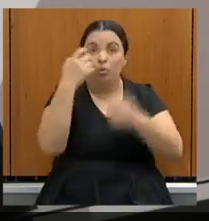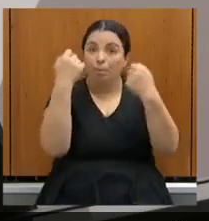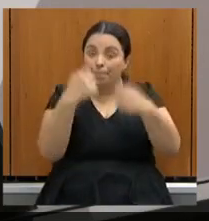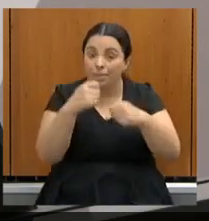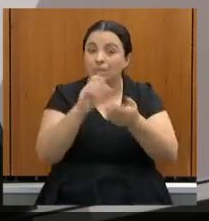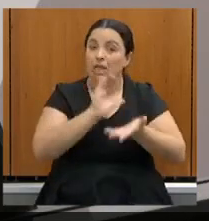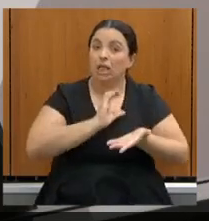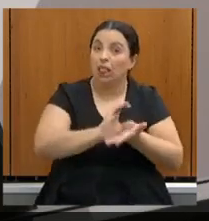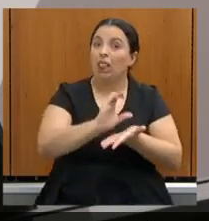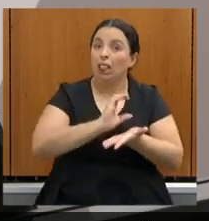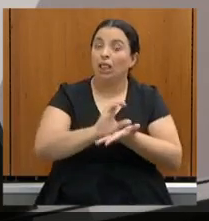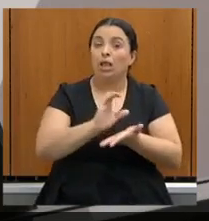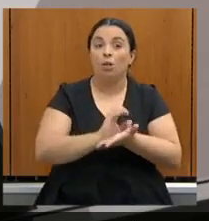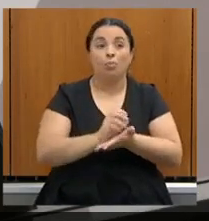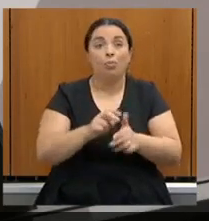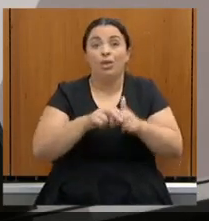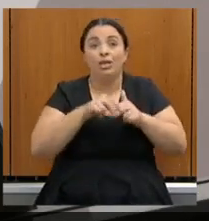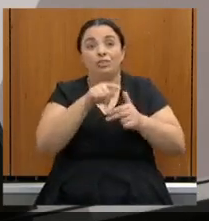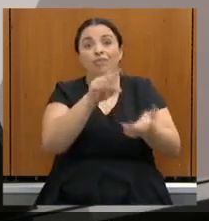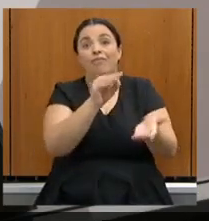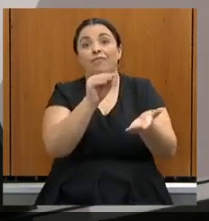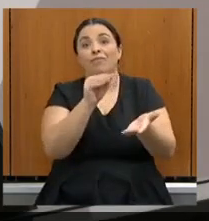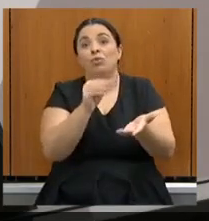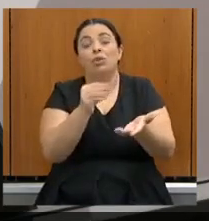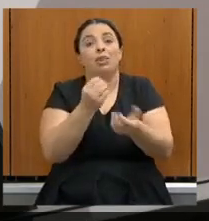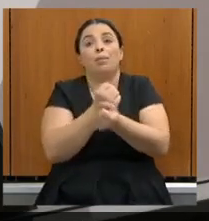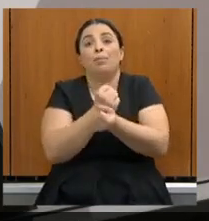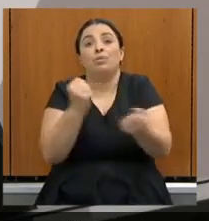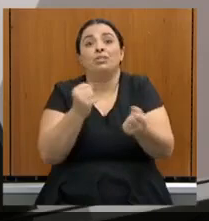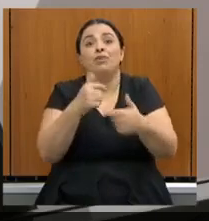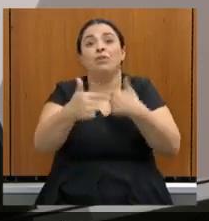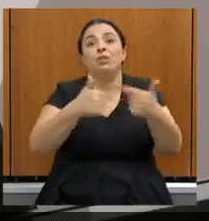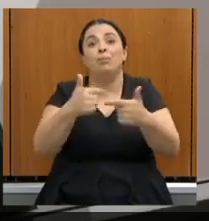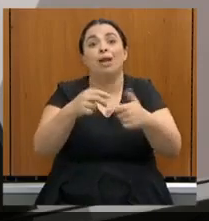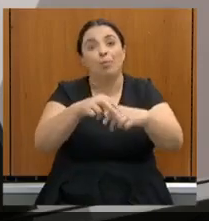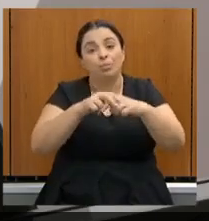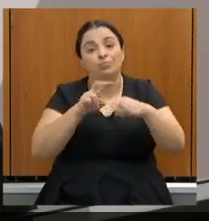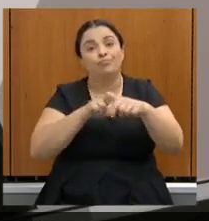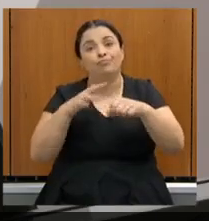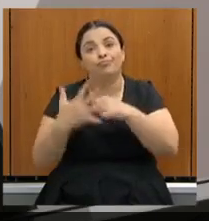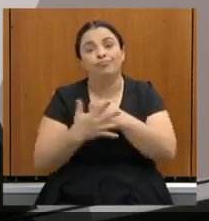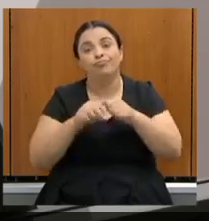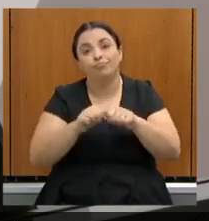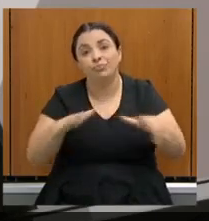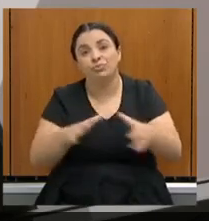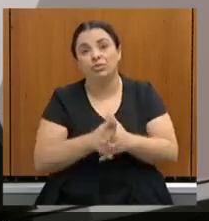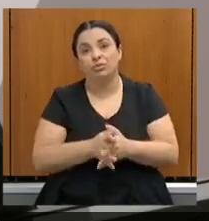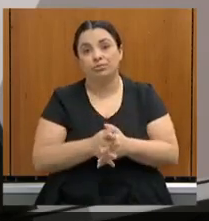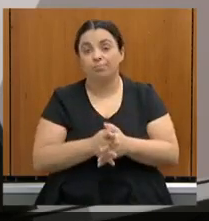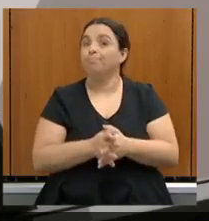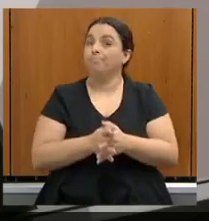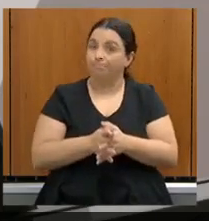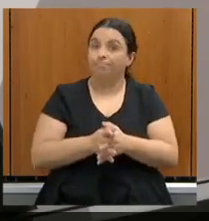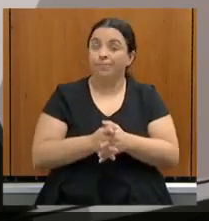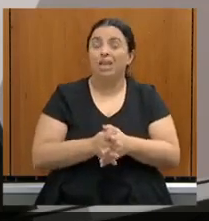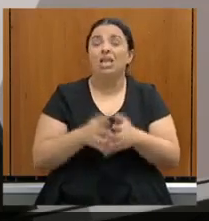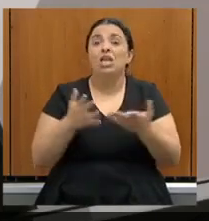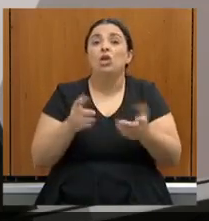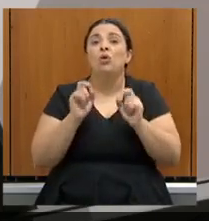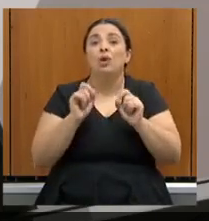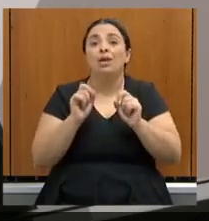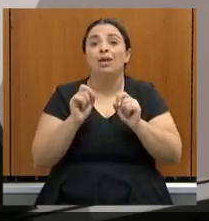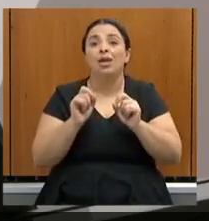porque está impossibilitada de trabalhar, e, sobretudo, além disso, um arcabouço